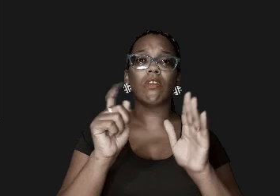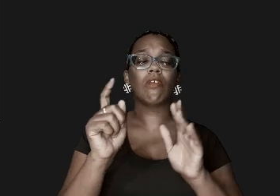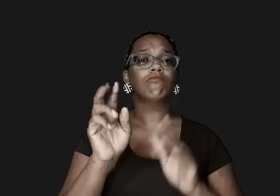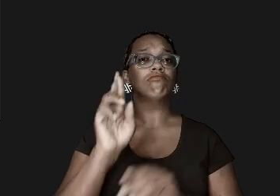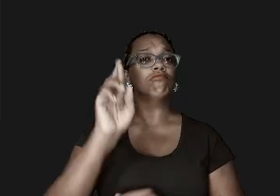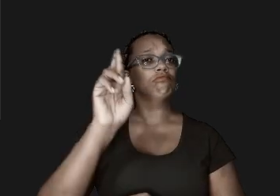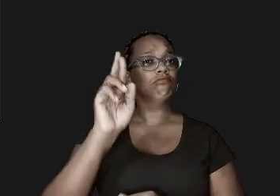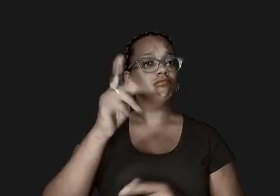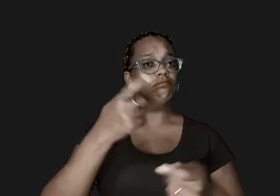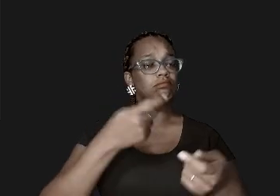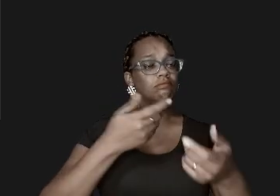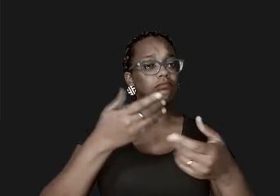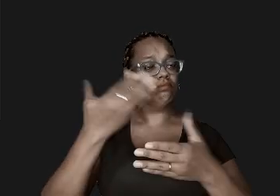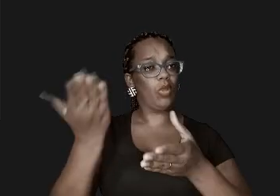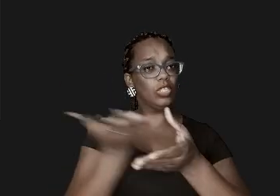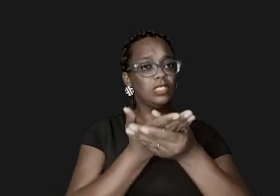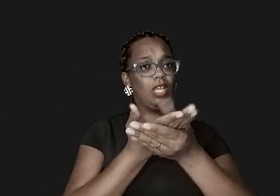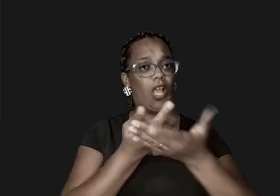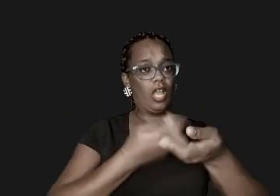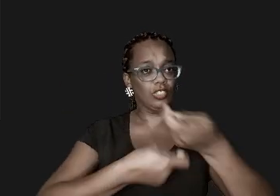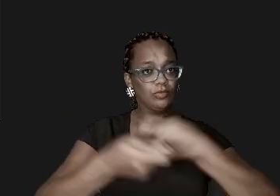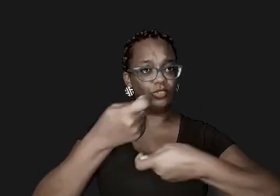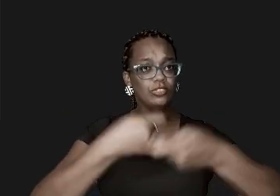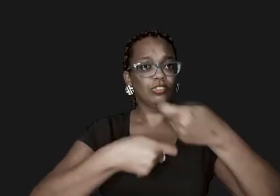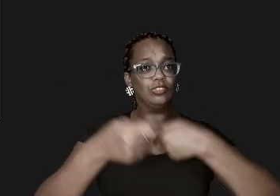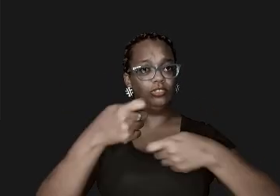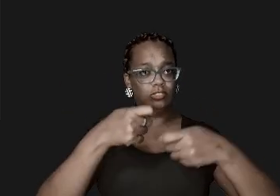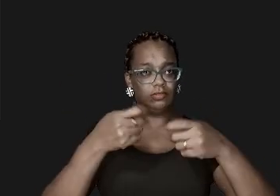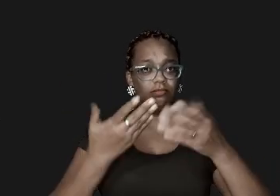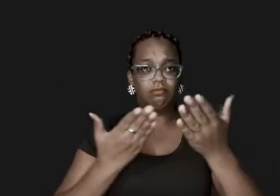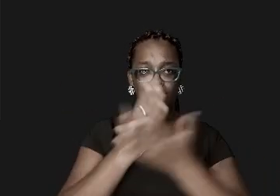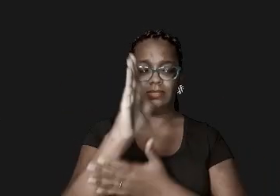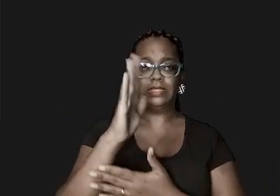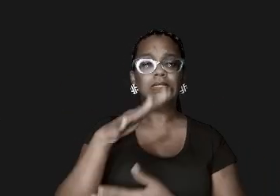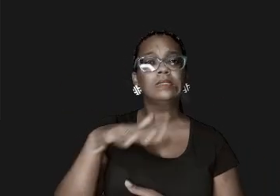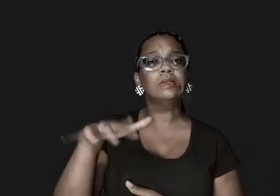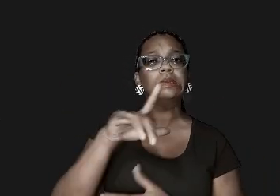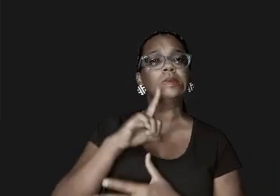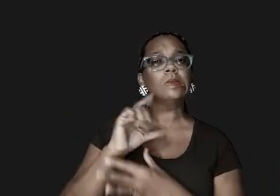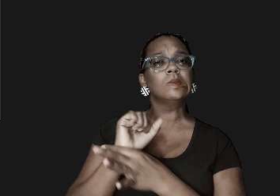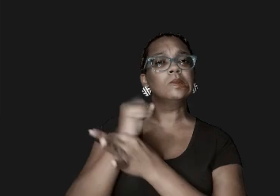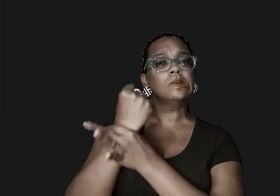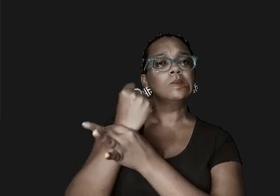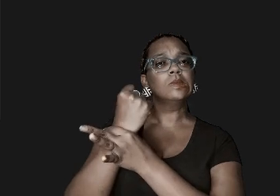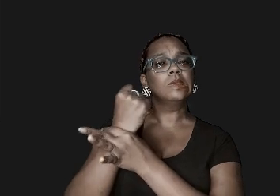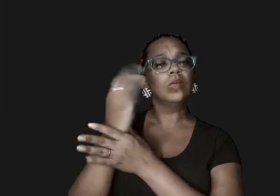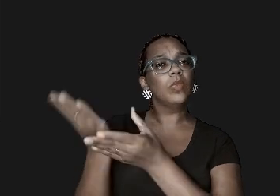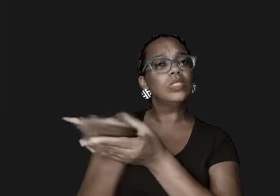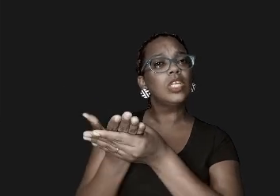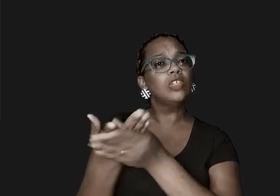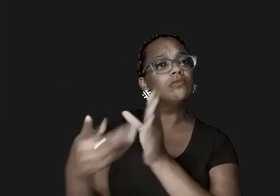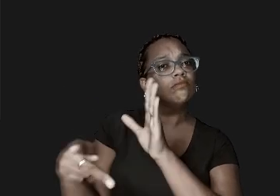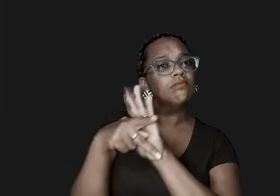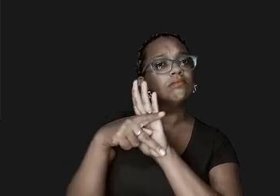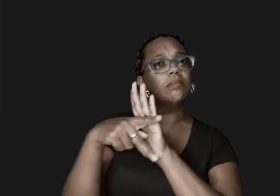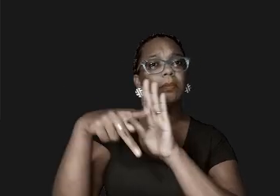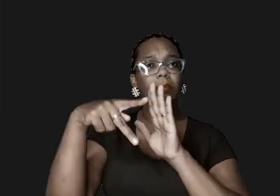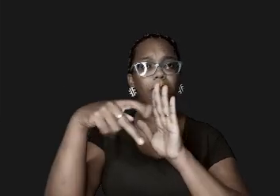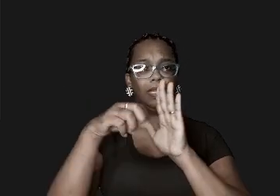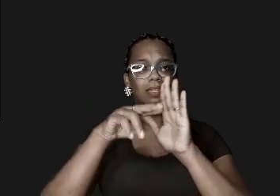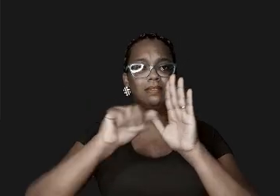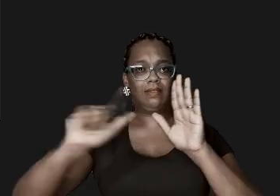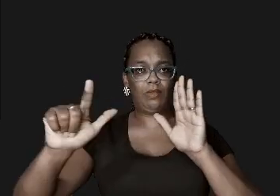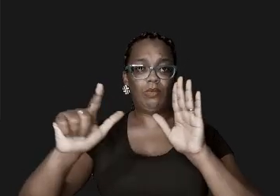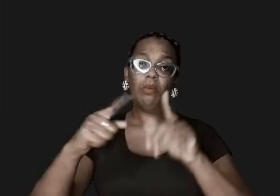falo pelo menos em banco central e cvm as normas que que regem os processos administrativos sancionadores são